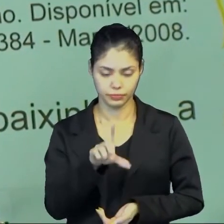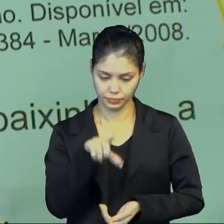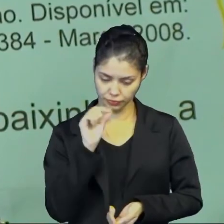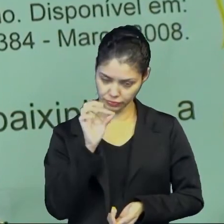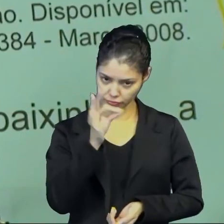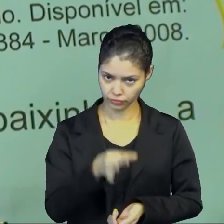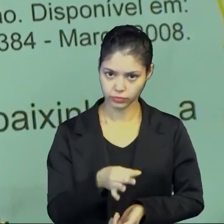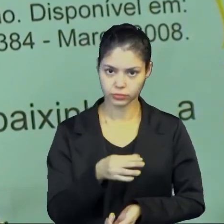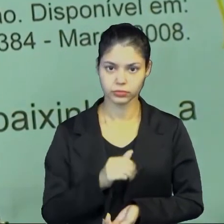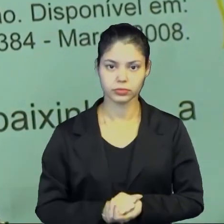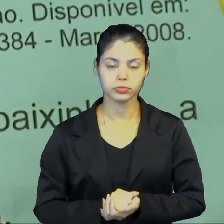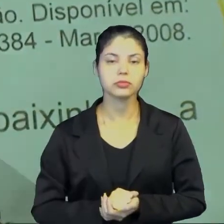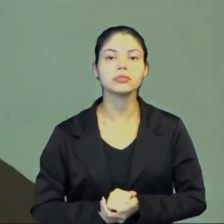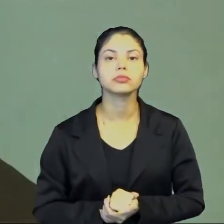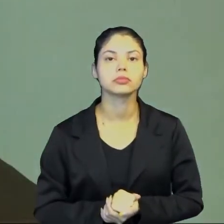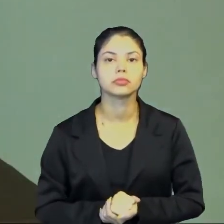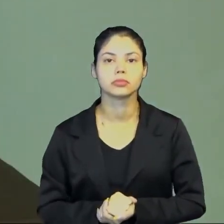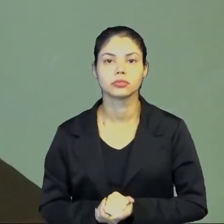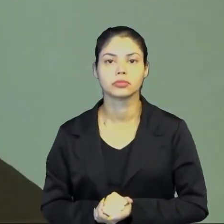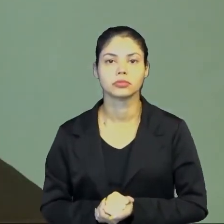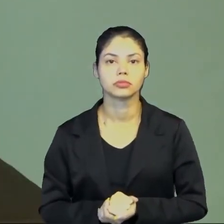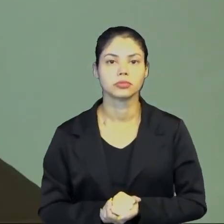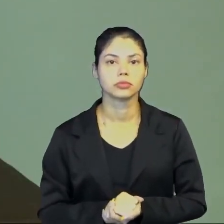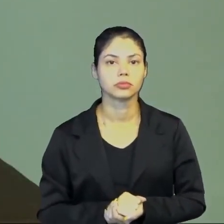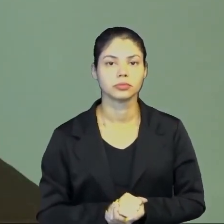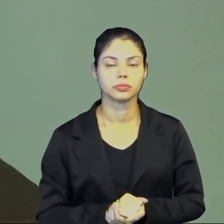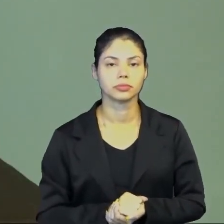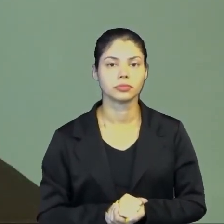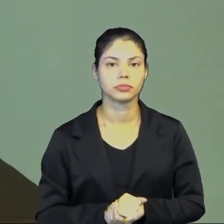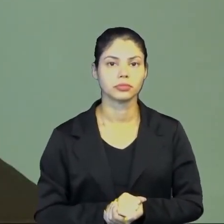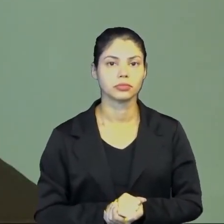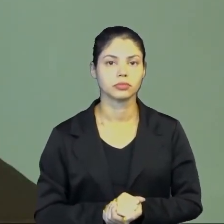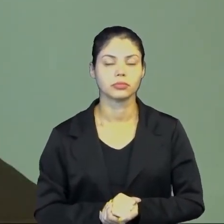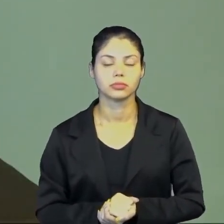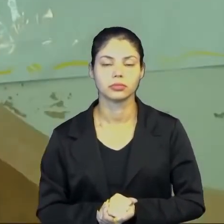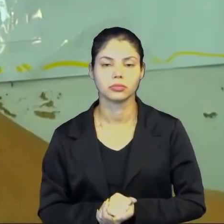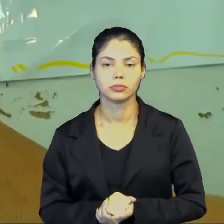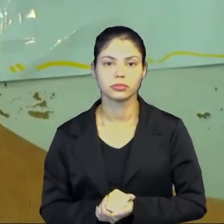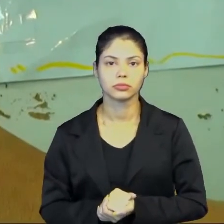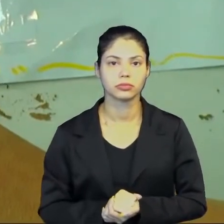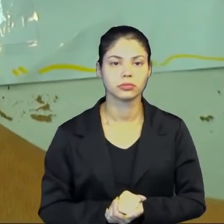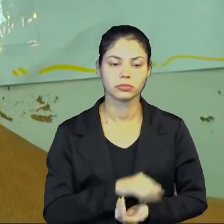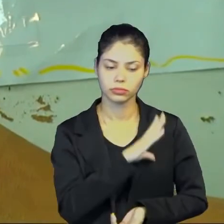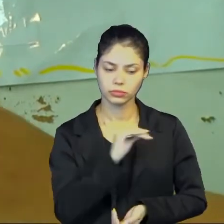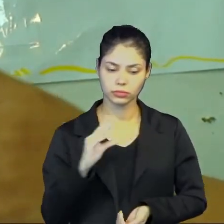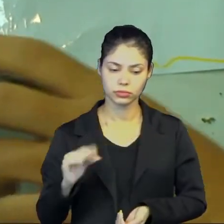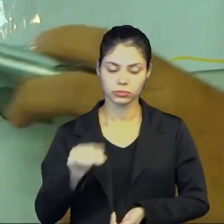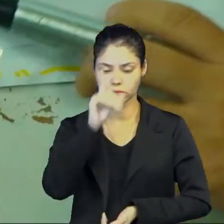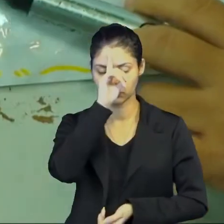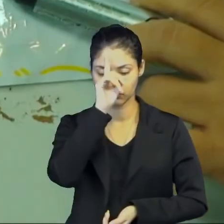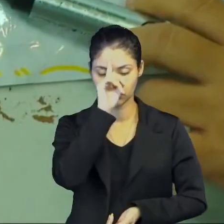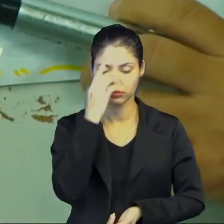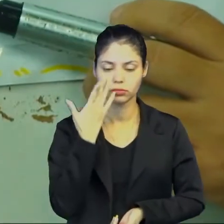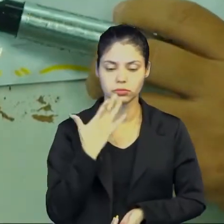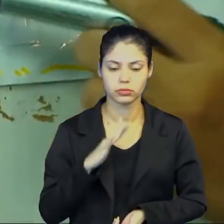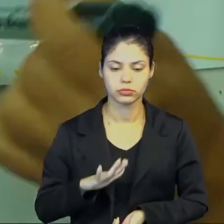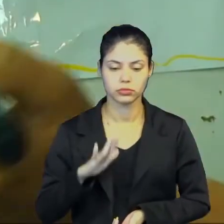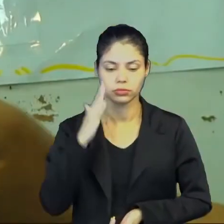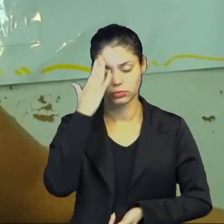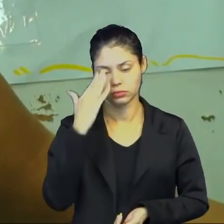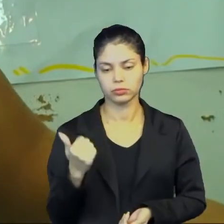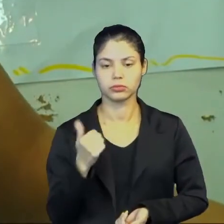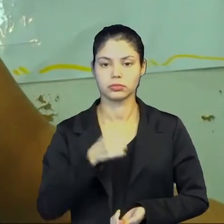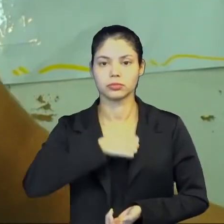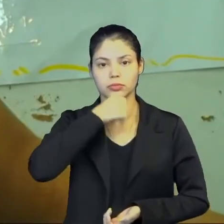ó, é das 5 apresentadas aqui, adolescente, adulto, criança, sabedoria